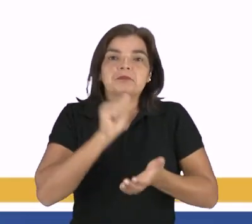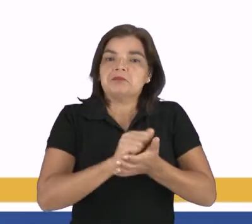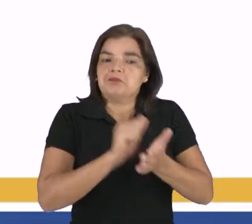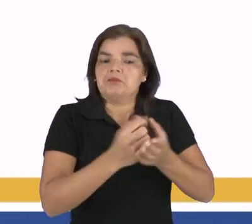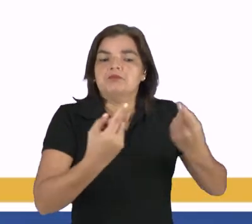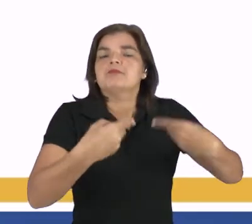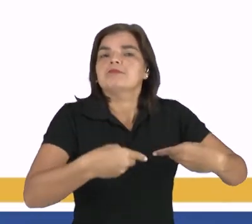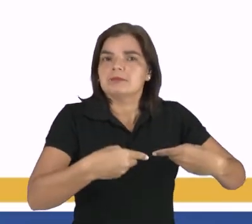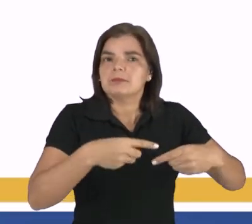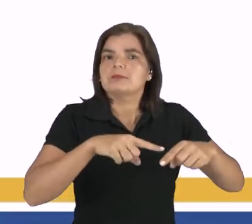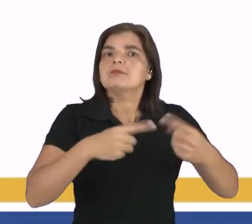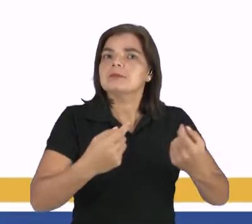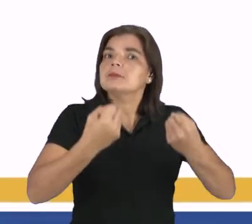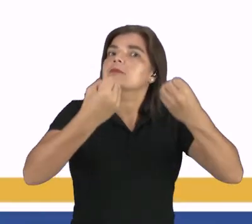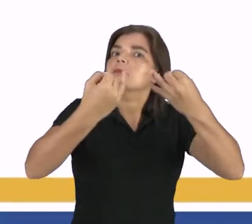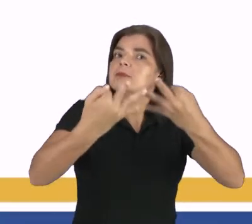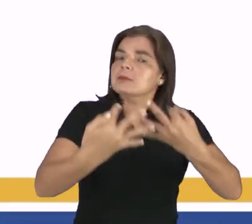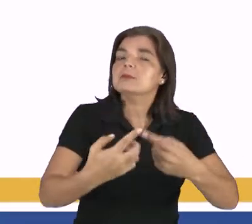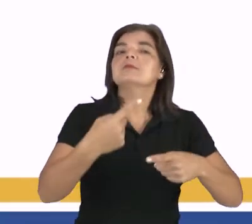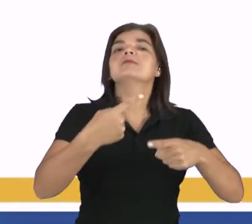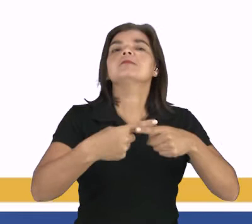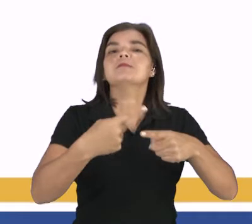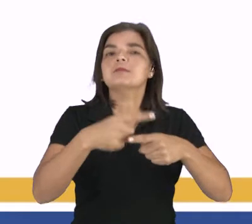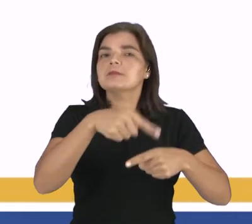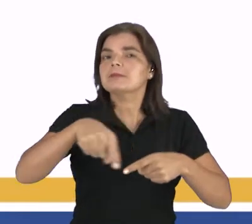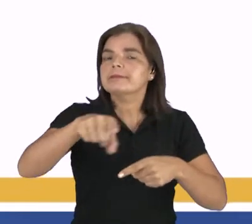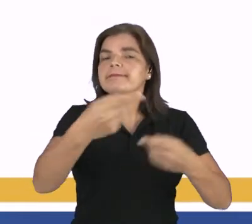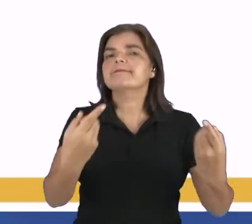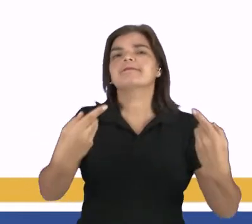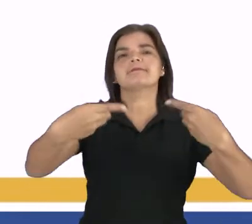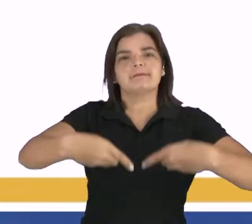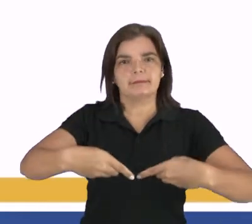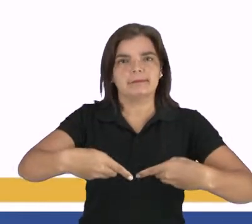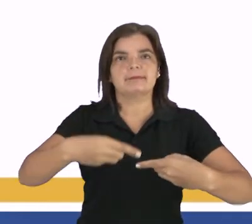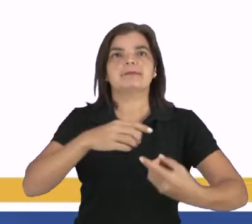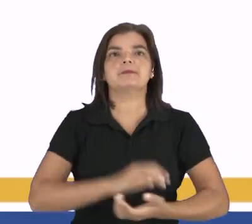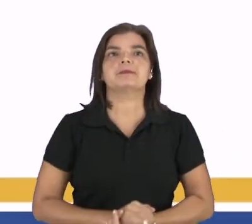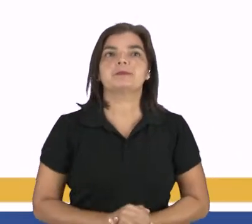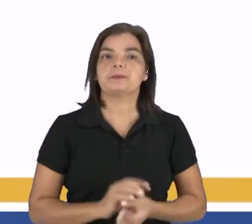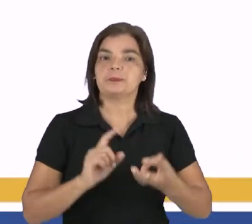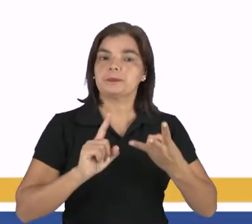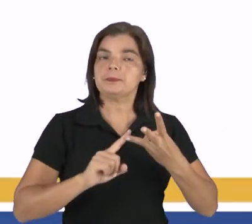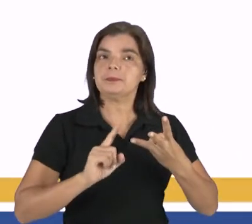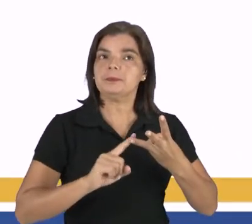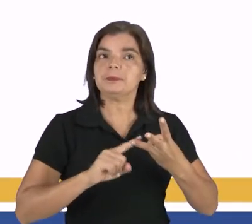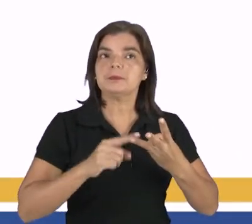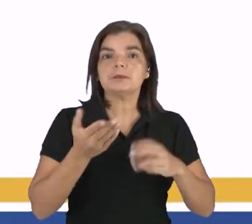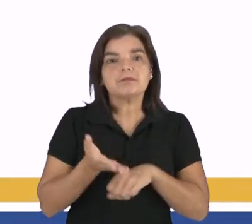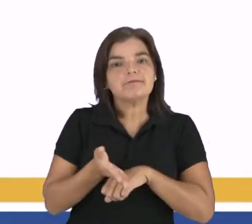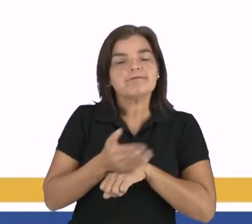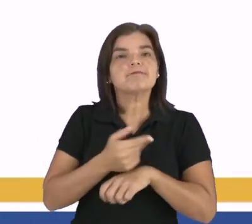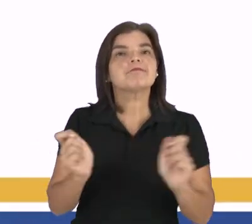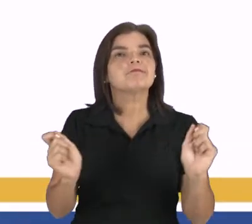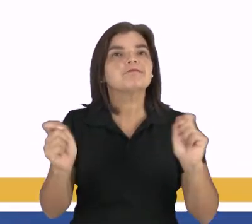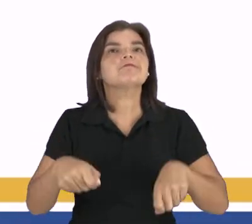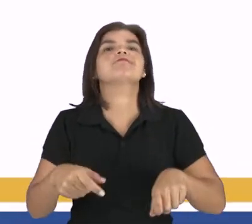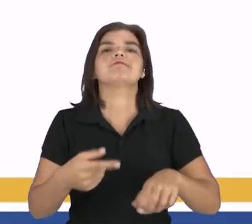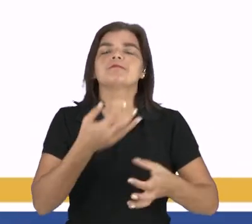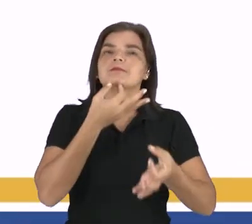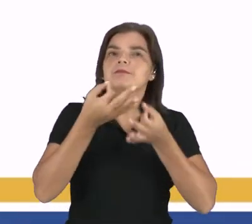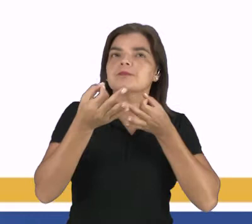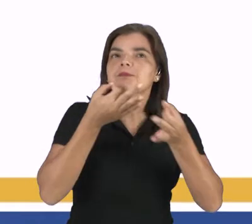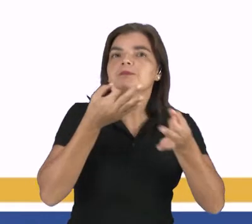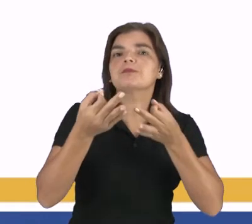é contra, você tem que embasar mediante seus argumentos. Outro ponto, antecipação de